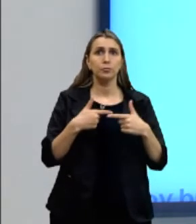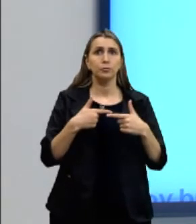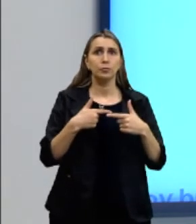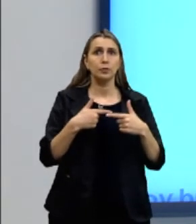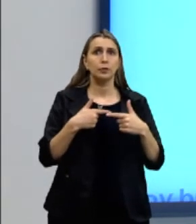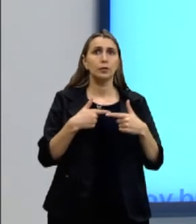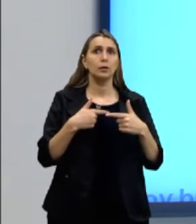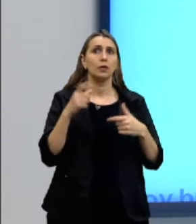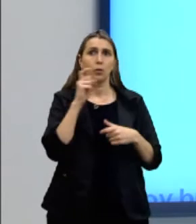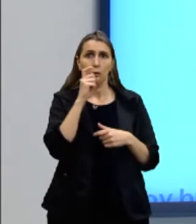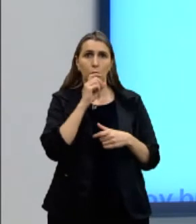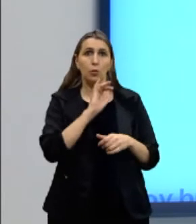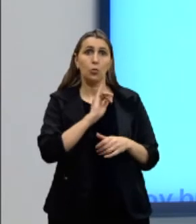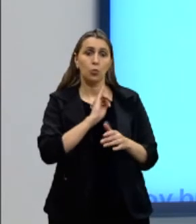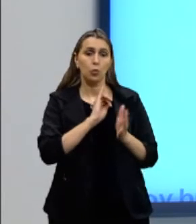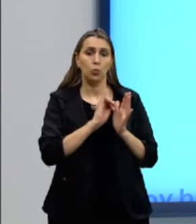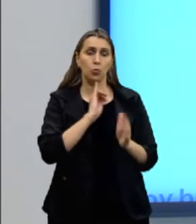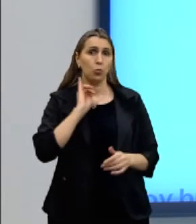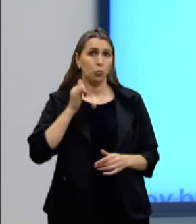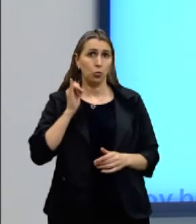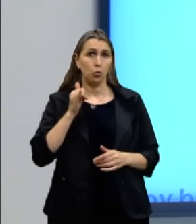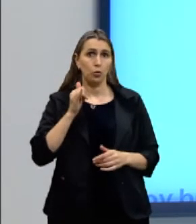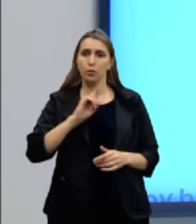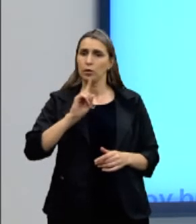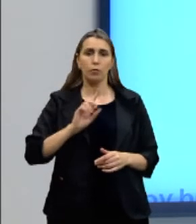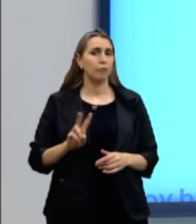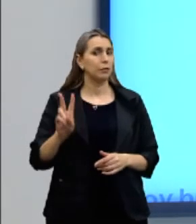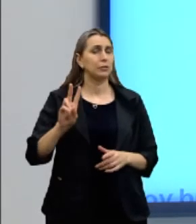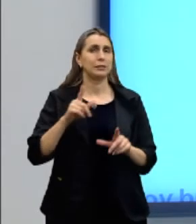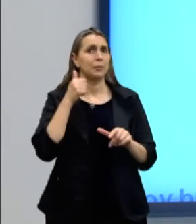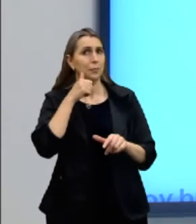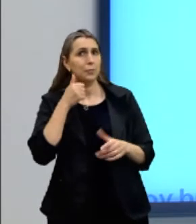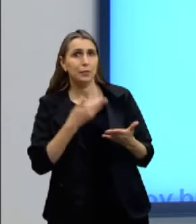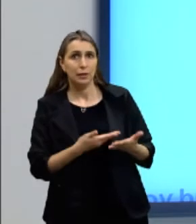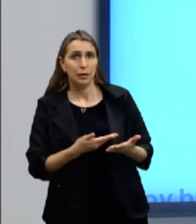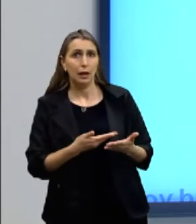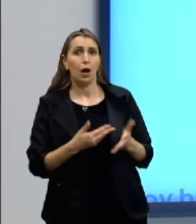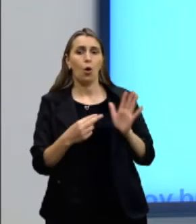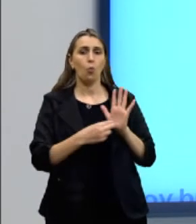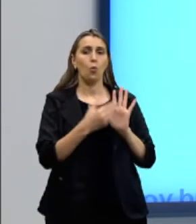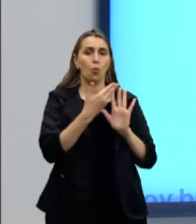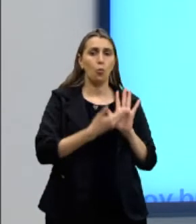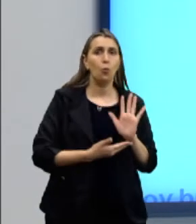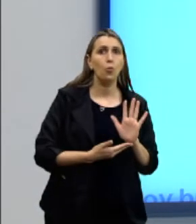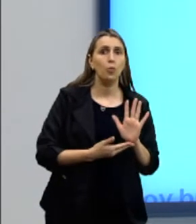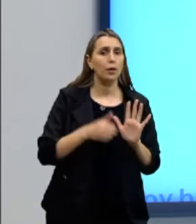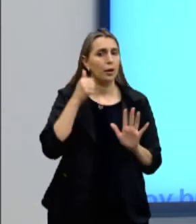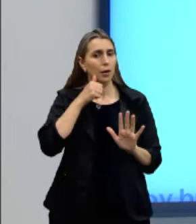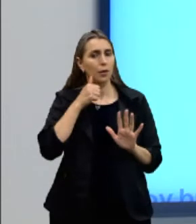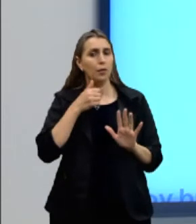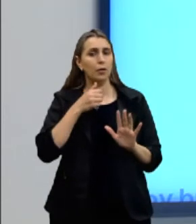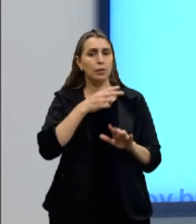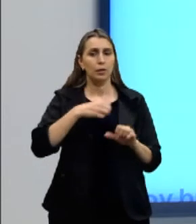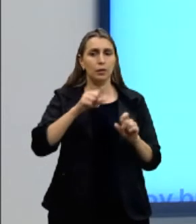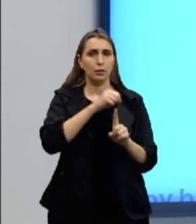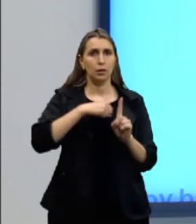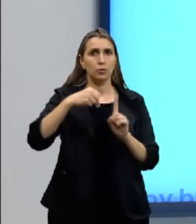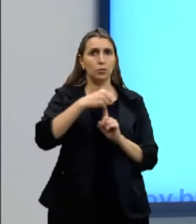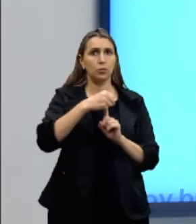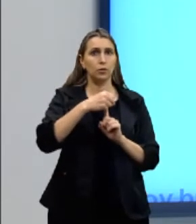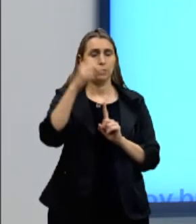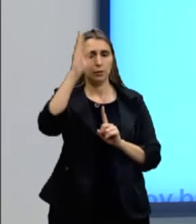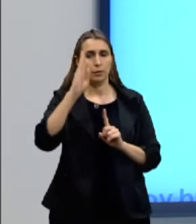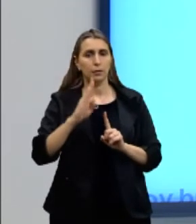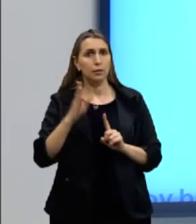trabalho ficcional do narrador desvaloriza a mulher ao retratar a condição feminina na sociedade brasileira